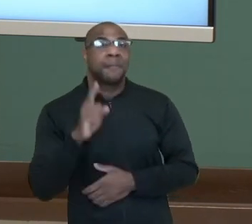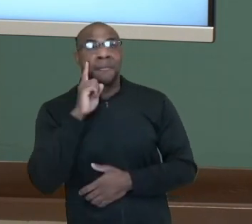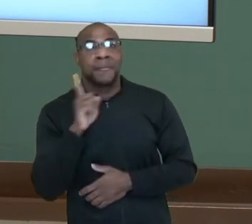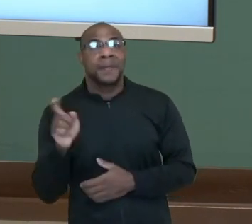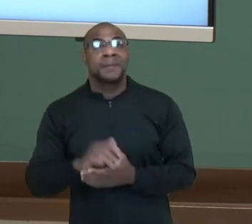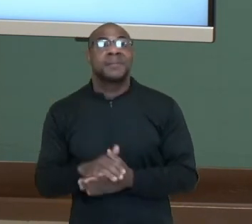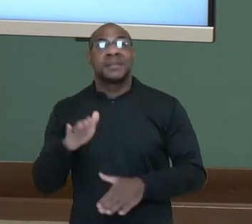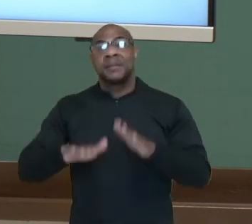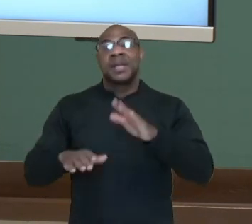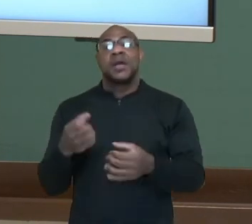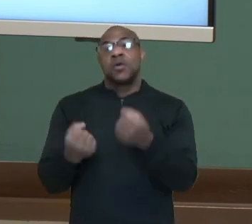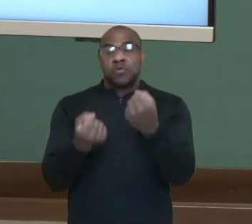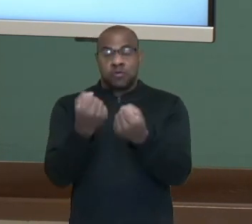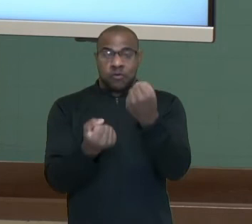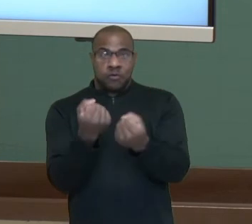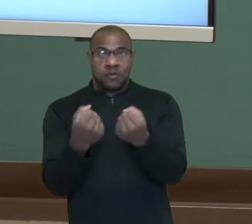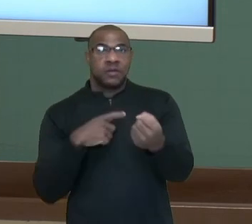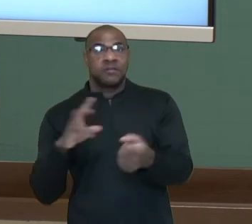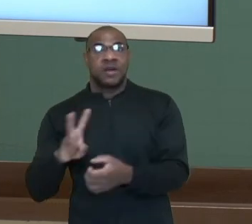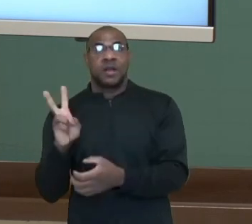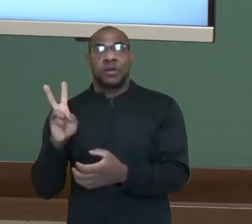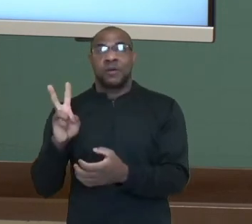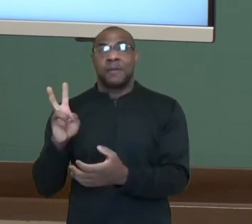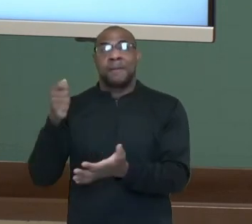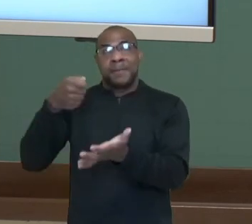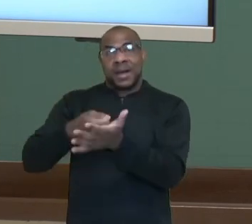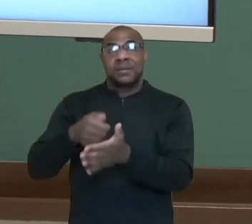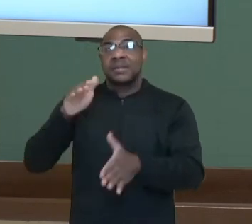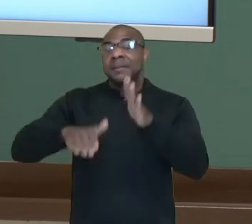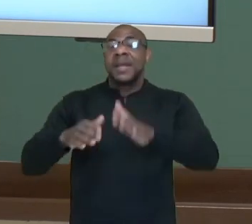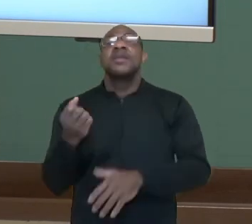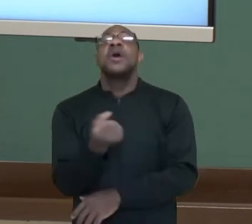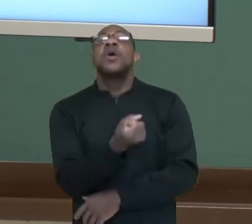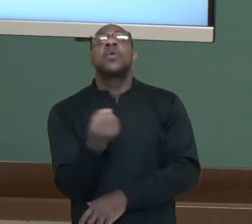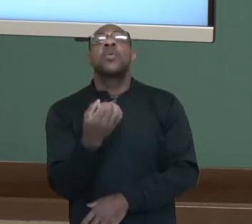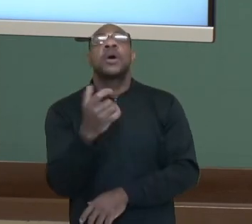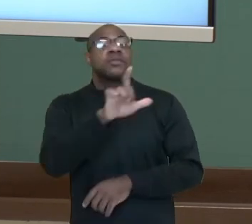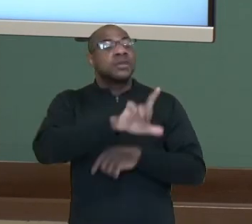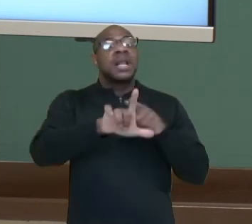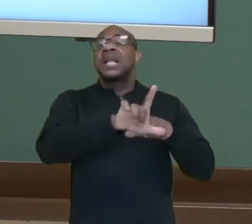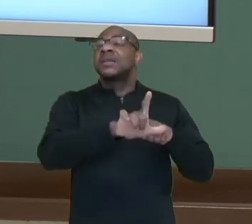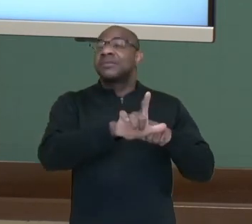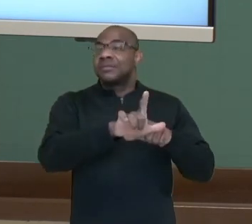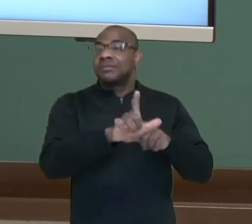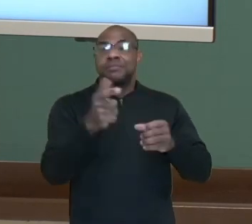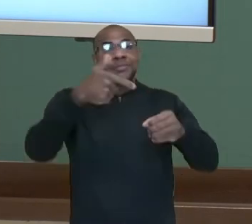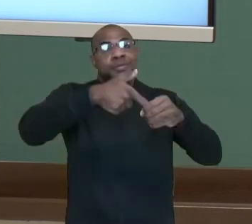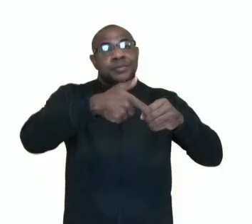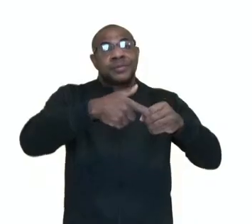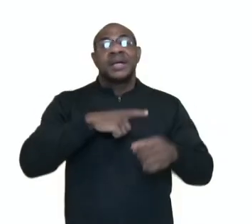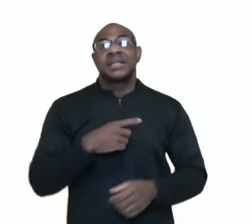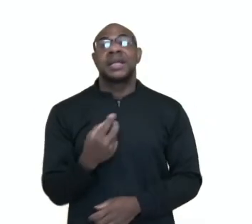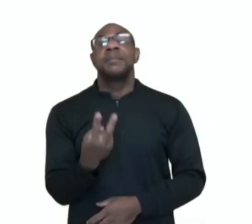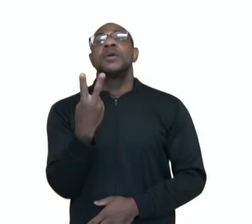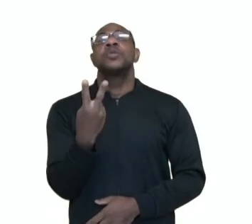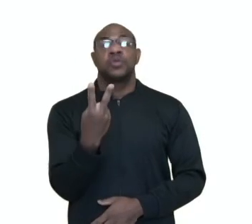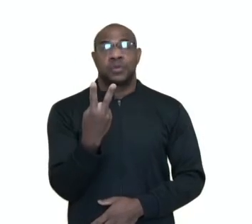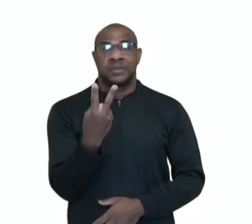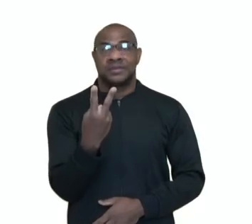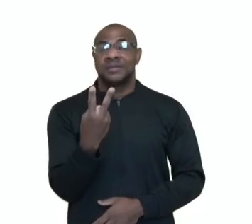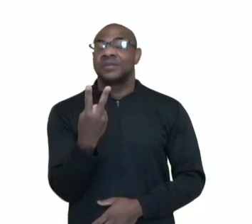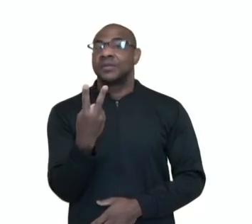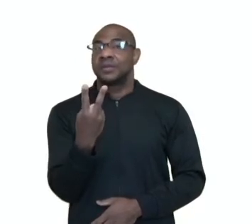vemos que o valor pago, P, depende da quantidade X de litros abastecidas. Temos duas variáveis envolvidas